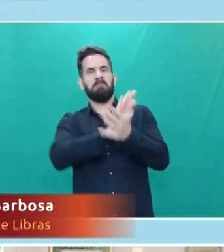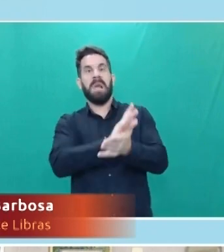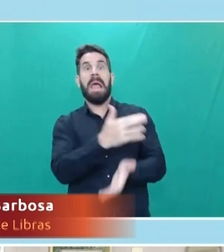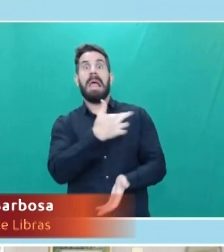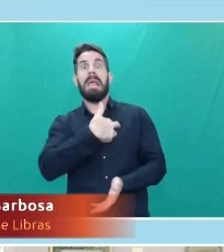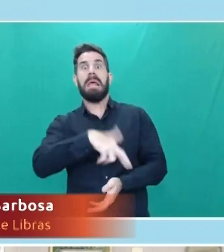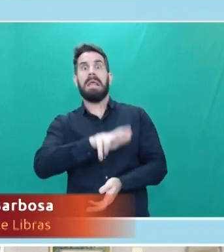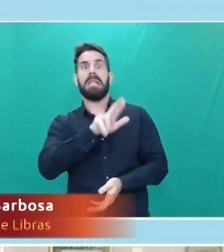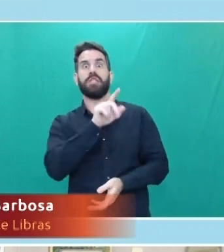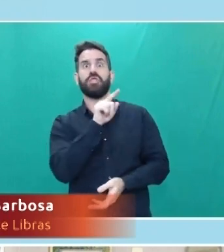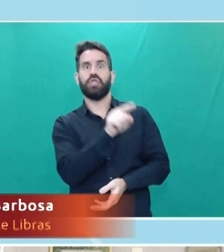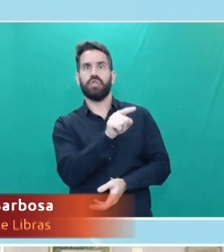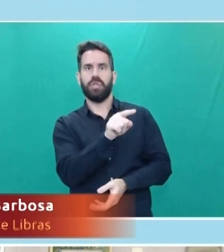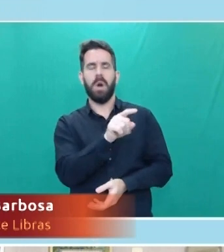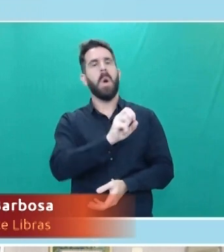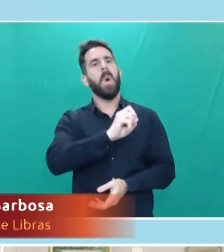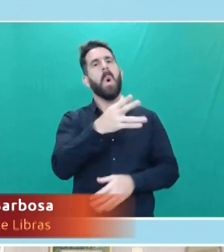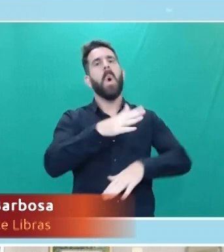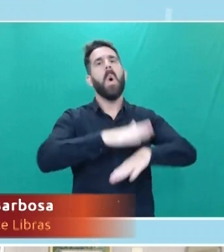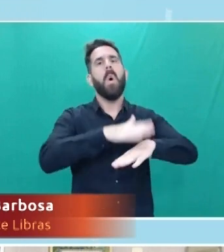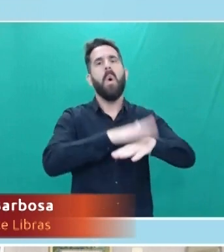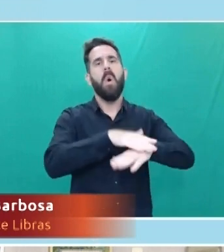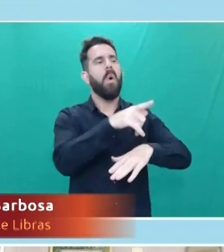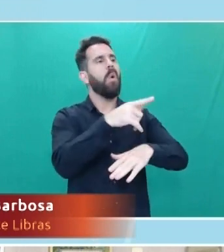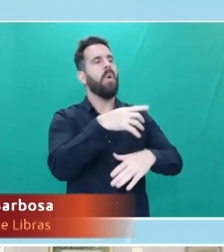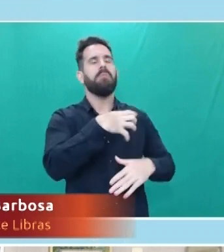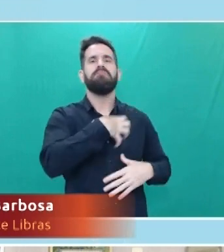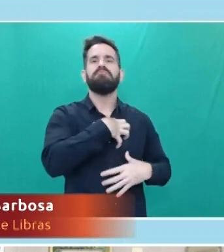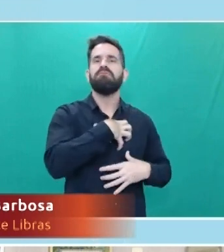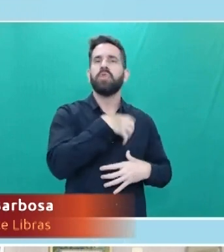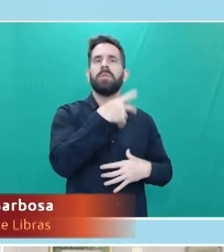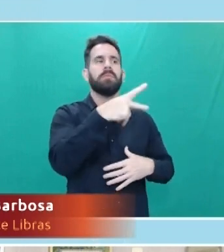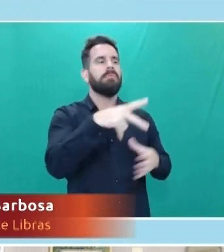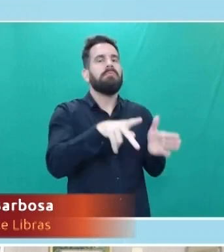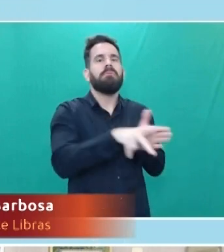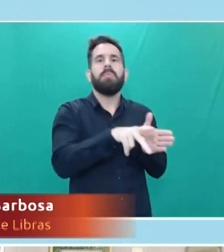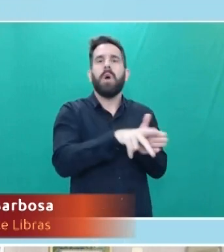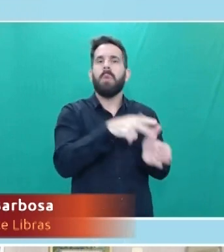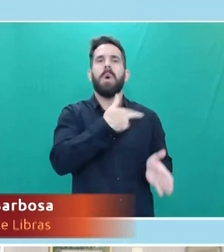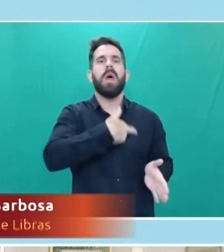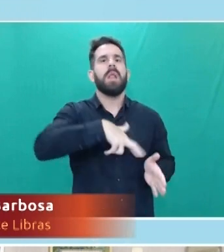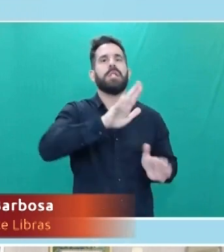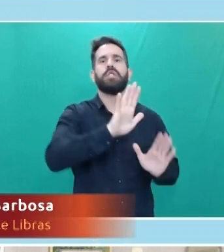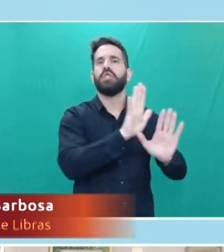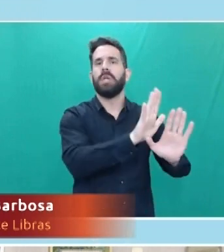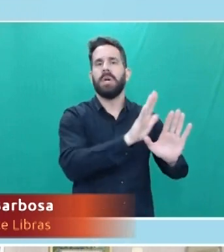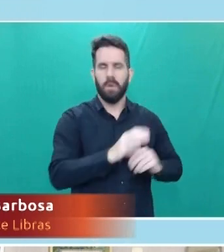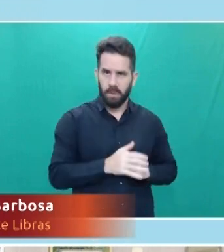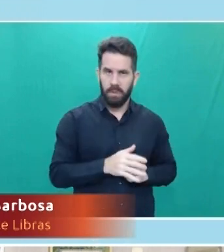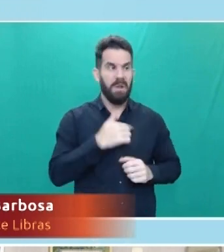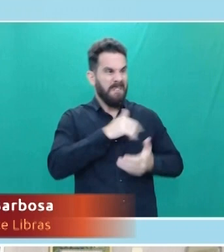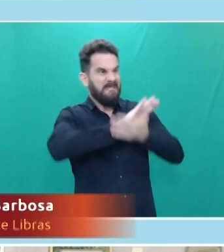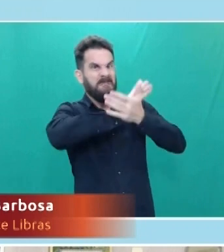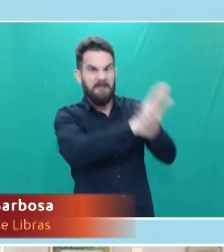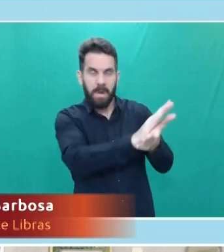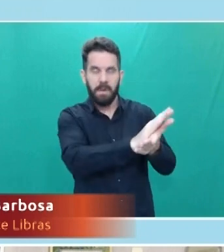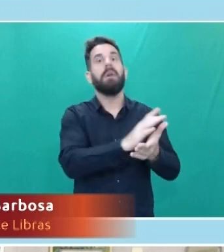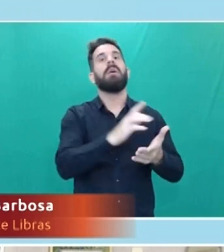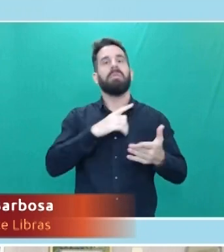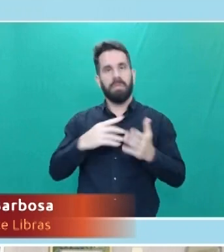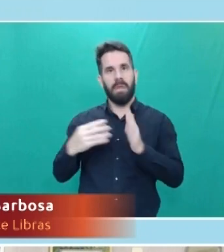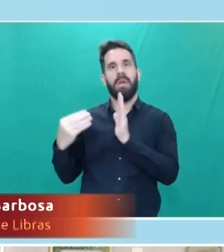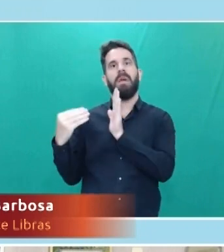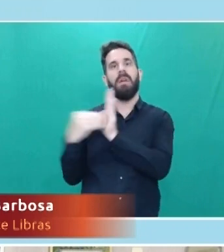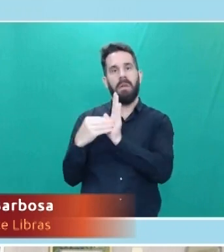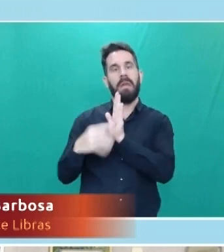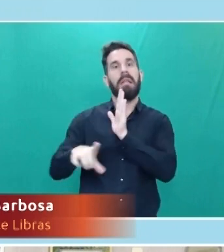da religião ou das práticas religiosas de determinadas pessoas. Então, esta conduta, ela também está incluída na nova lei,